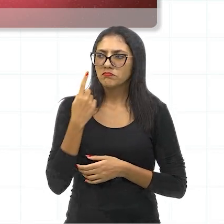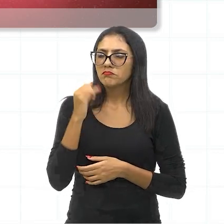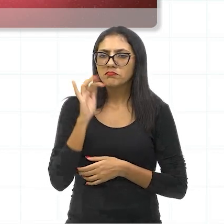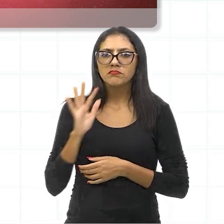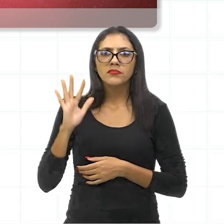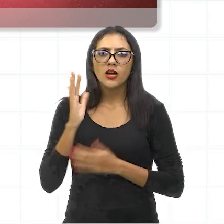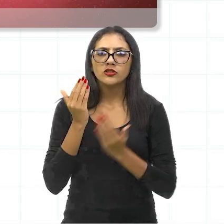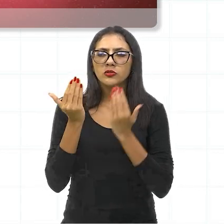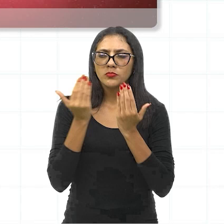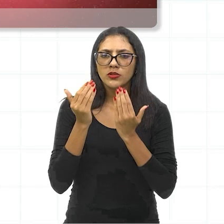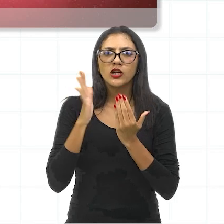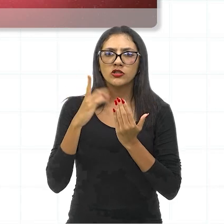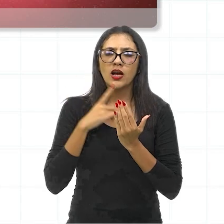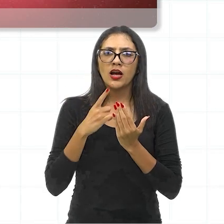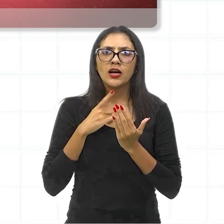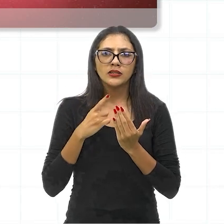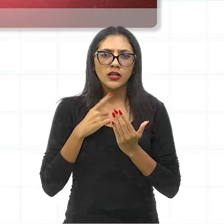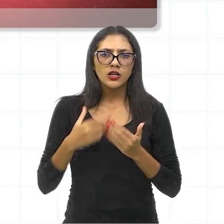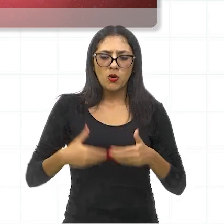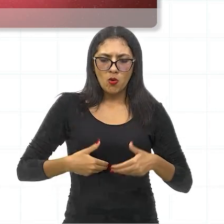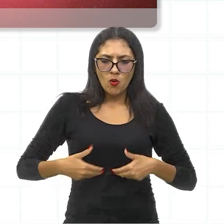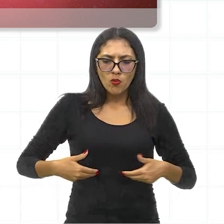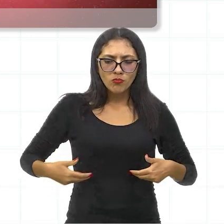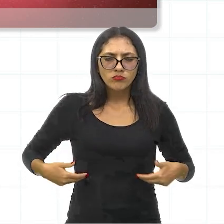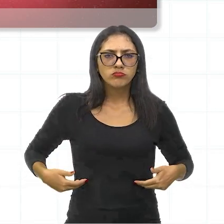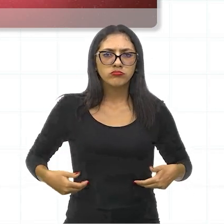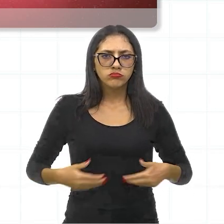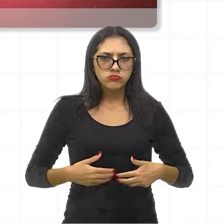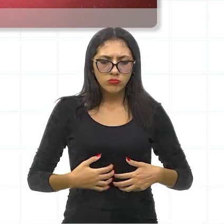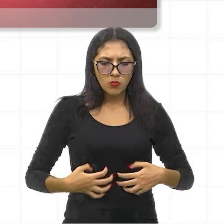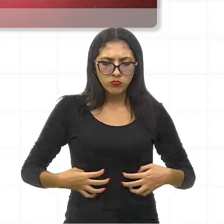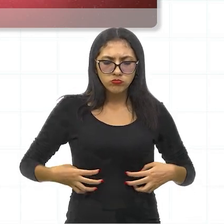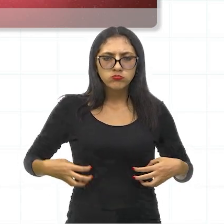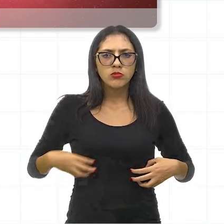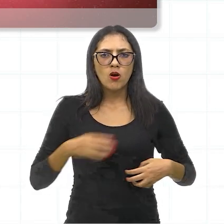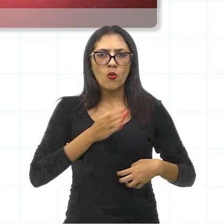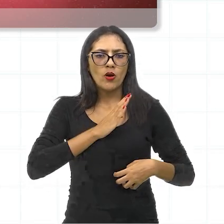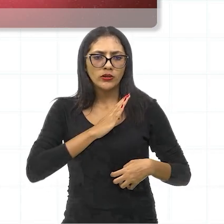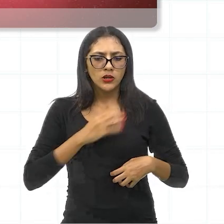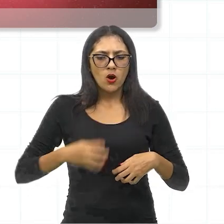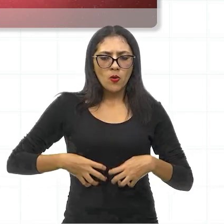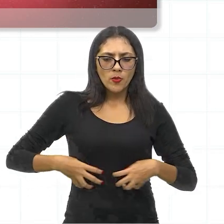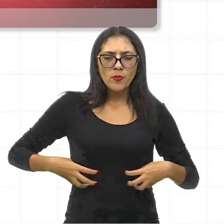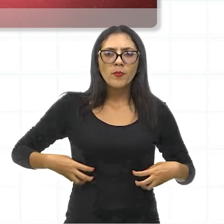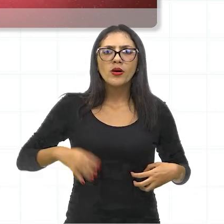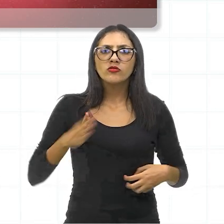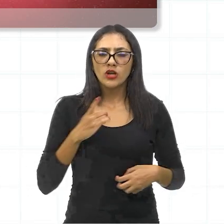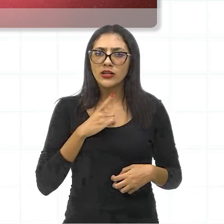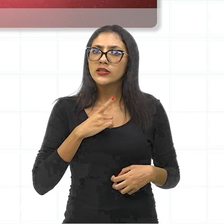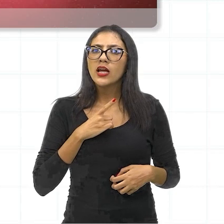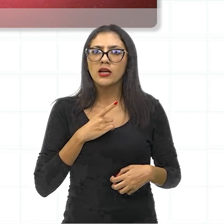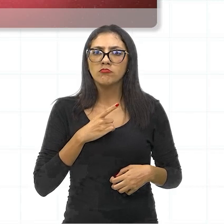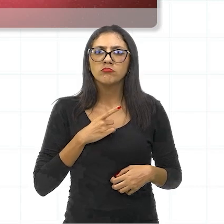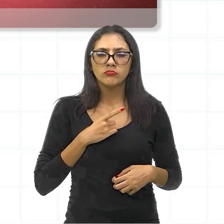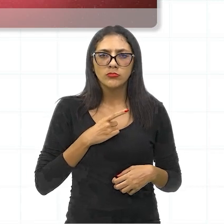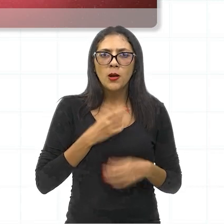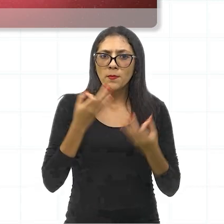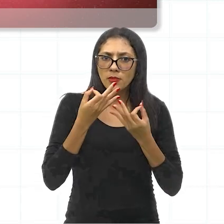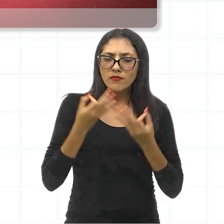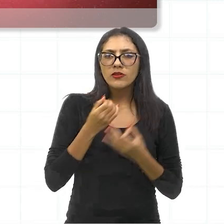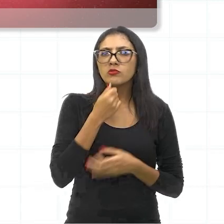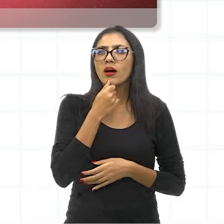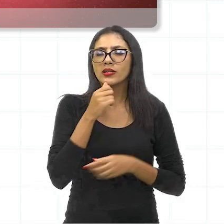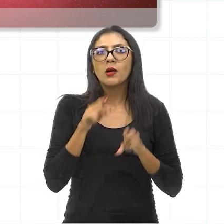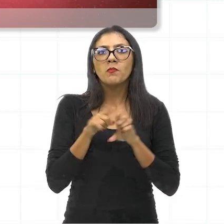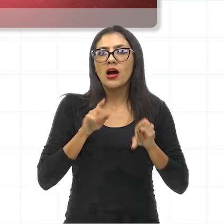na verdade, ele já tem os órgãos internos, por mais que eles não estejam completamente desenvolvidos, né, completamente formados. Mas justamente esse período ali